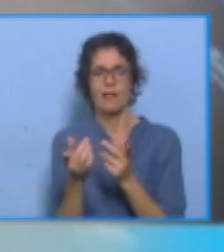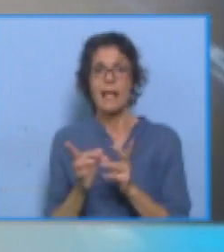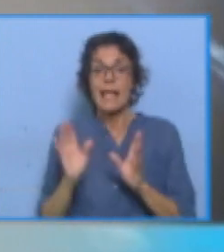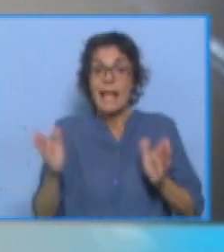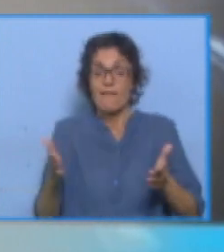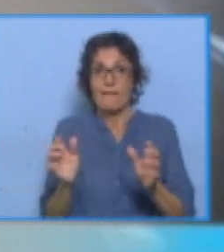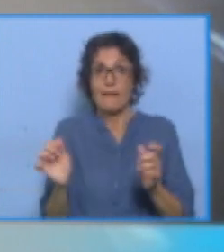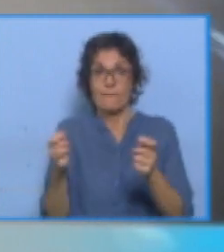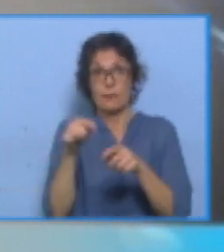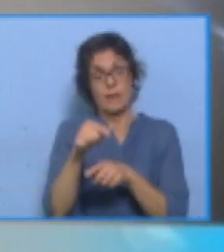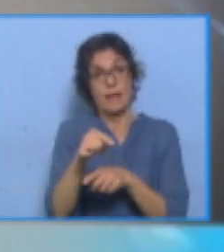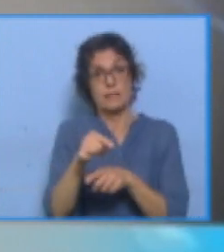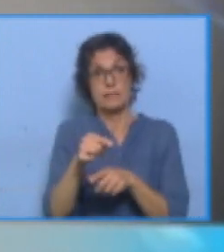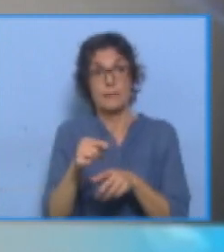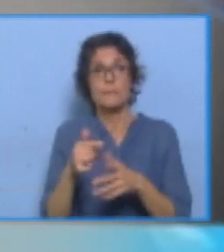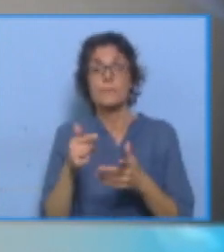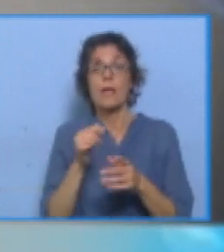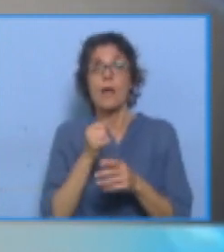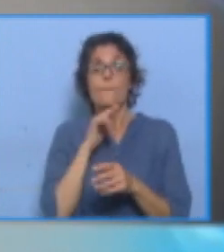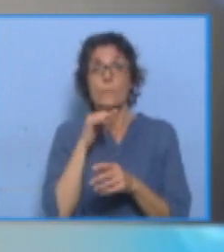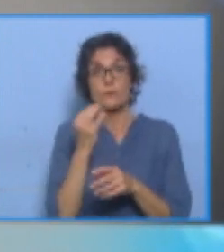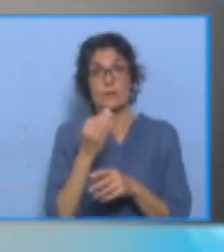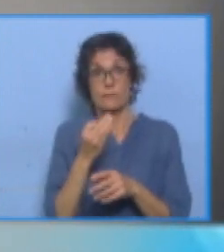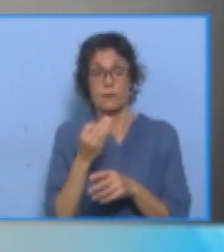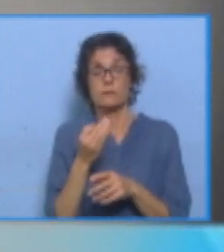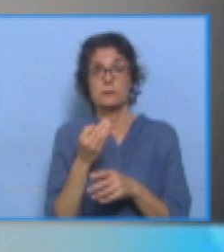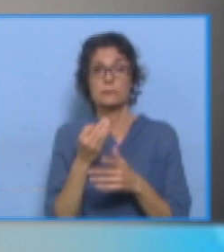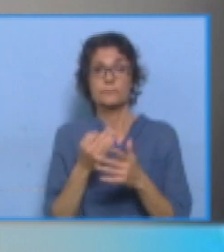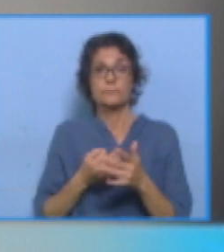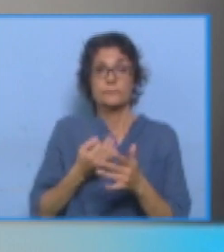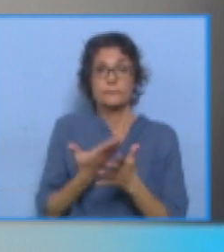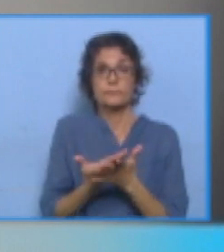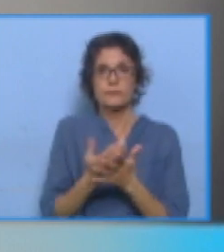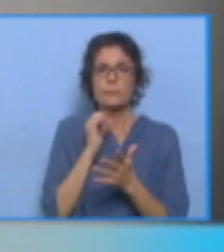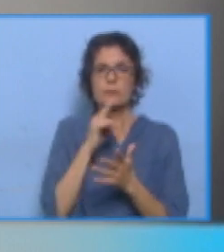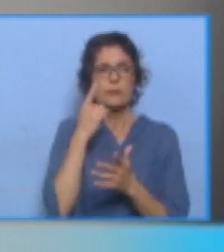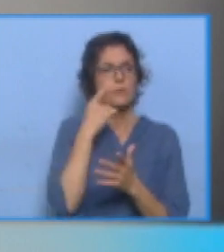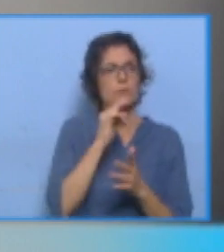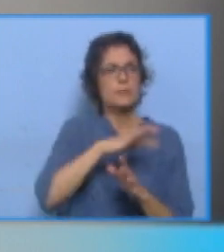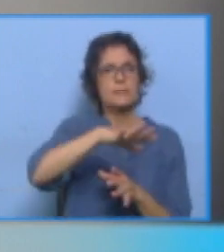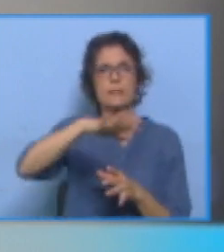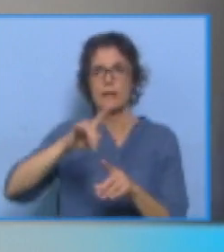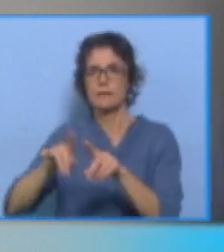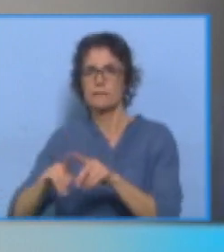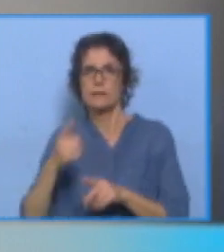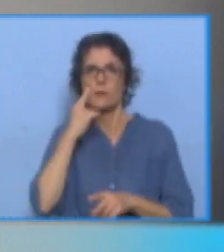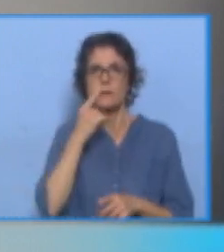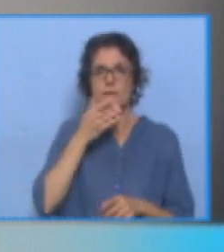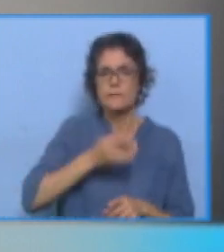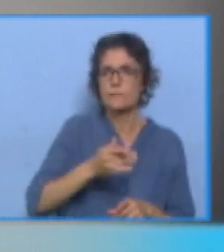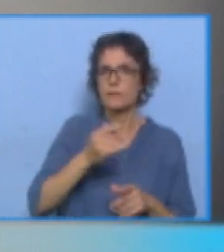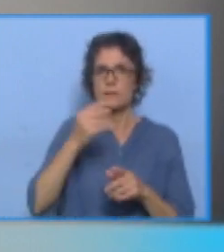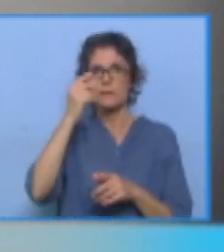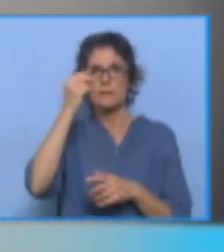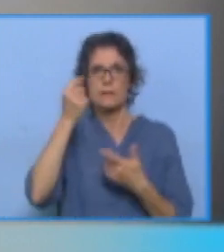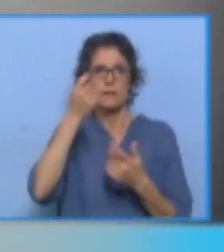nomeadamente o Fades Night Out, permite um bocadinho isso também, o crescermos em várias áreas, termos conhecimento de várias histórias,